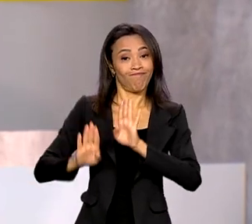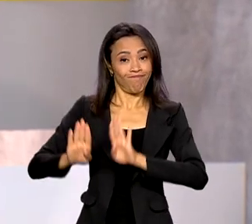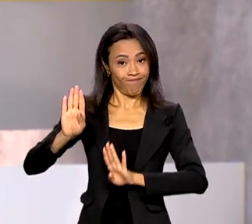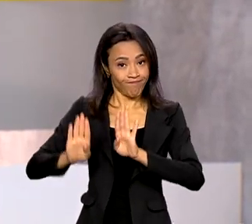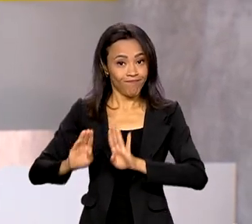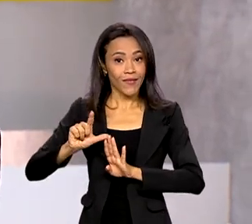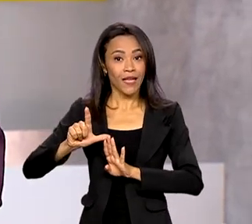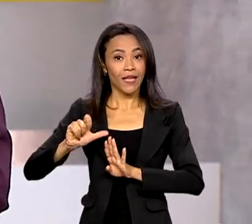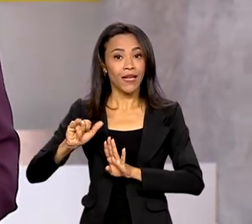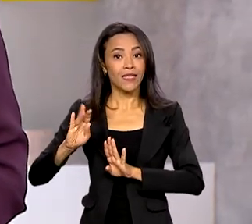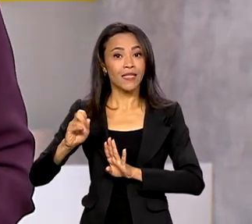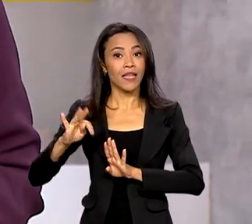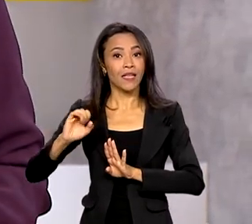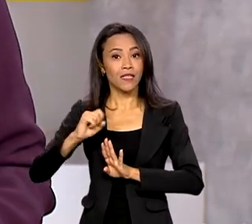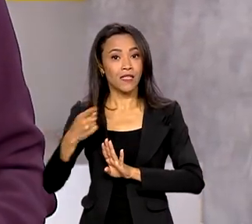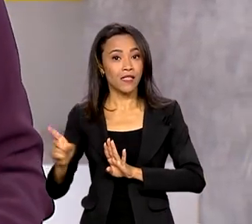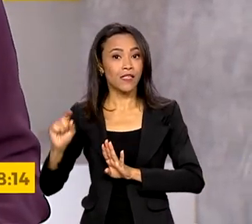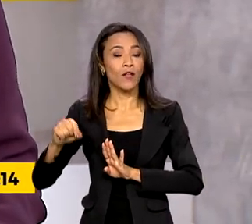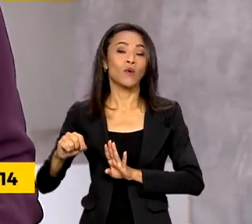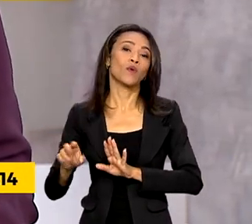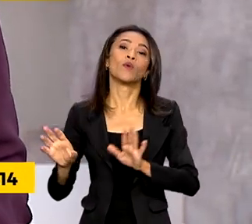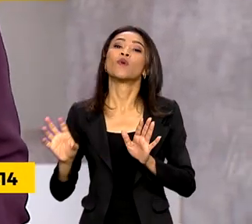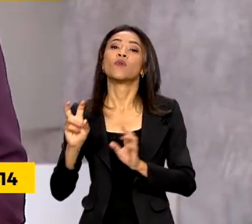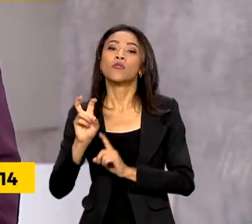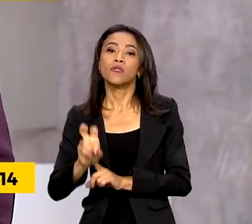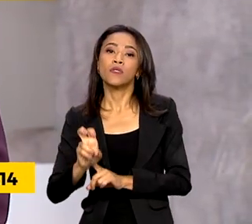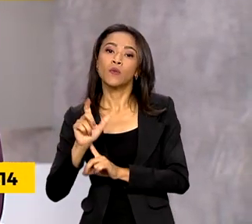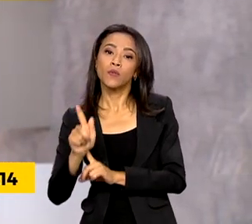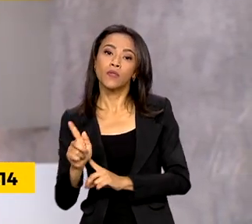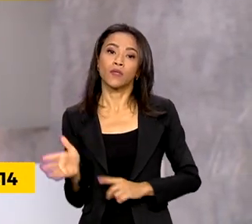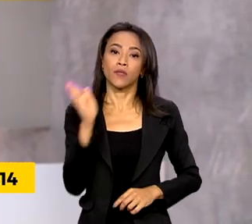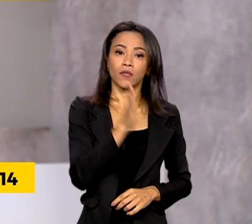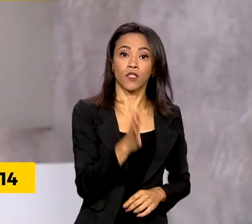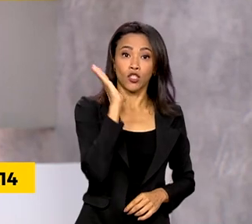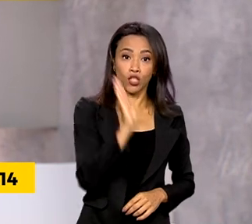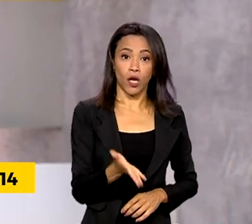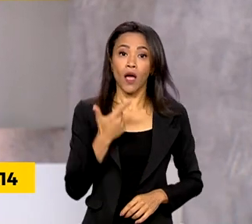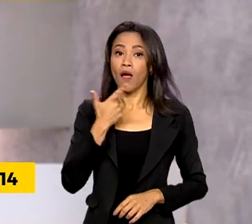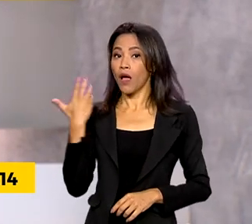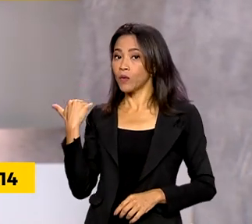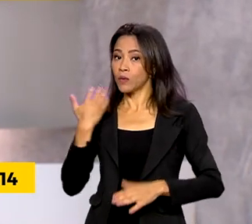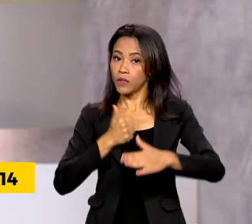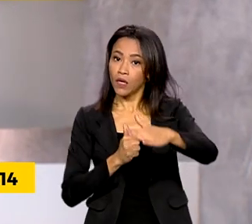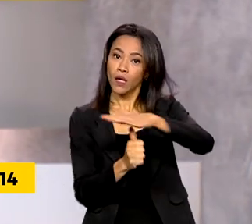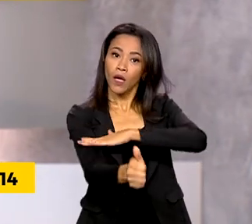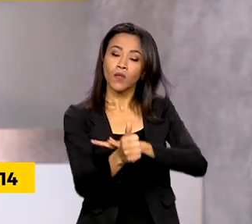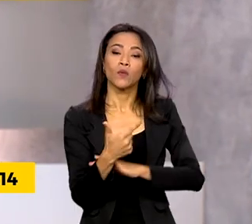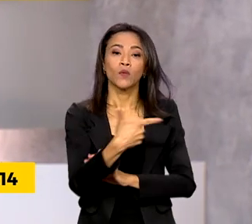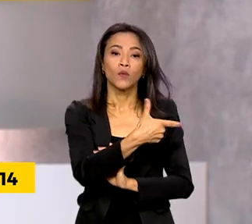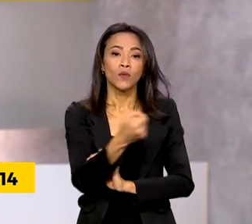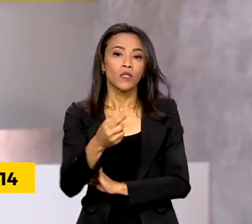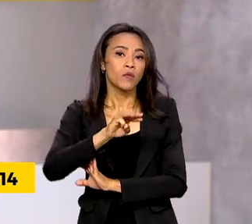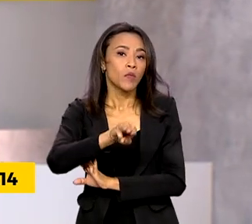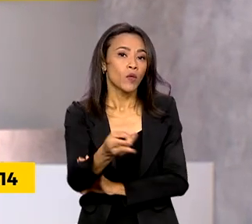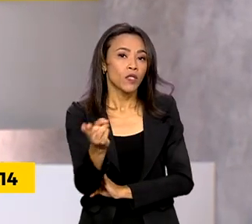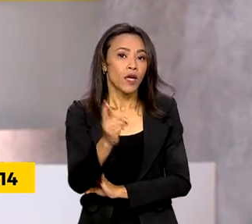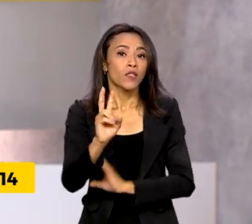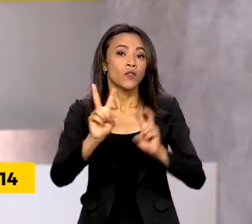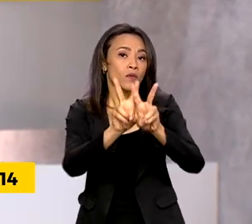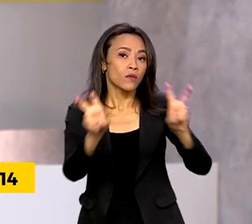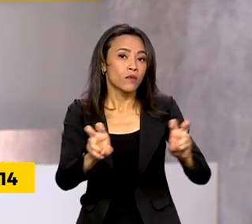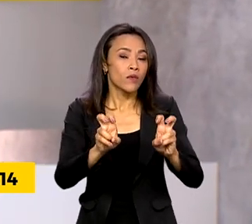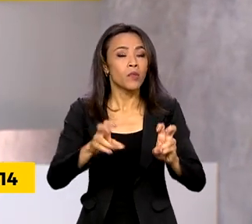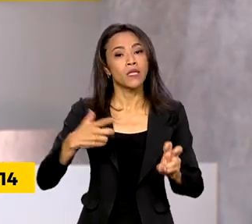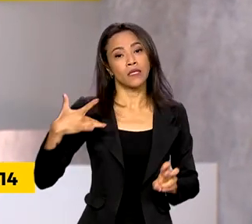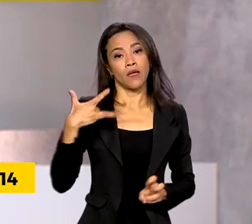foram anunciados novos investimentos de 200 milhões de reais para reconstruir a saúde mental no SUS